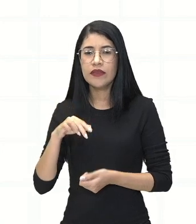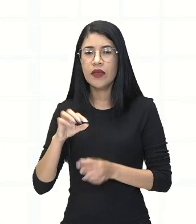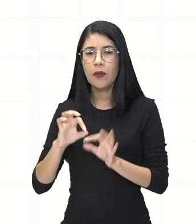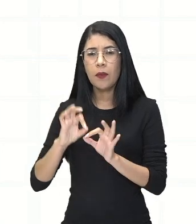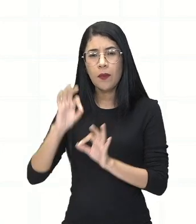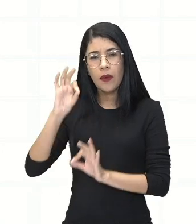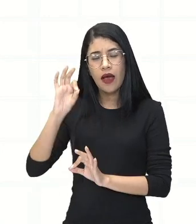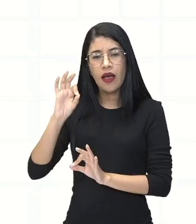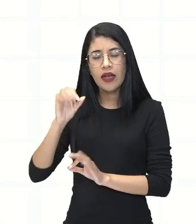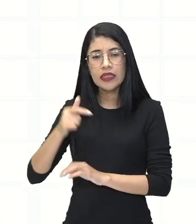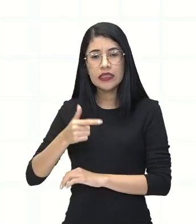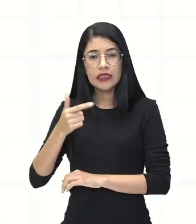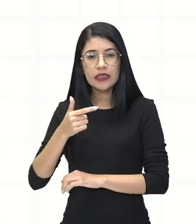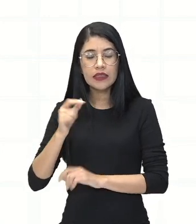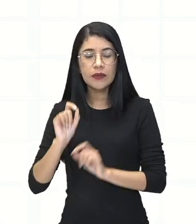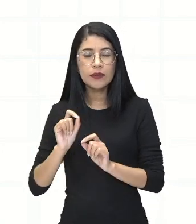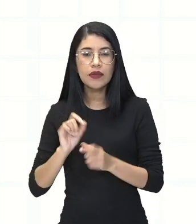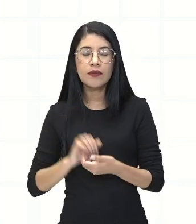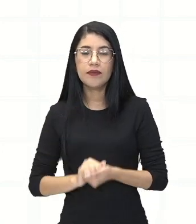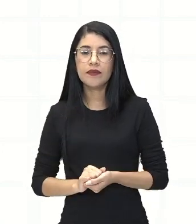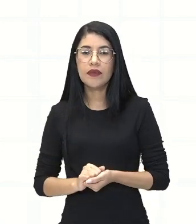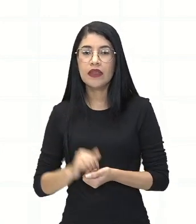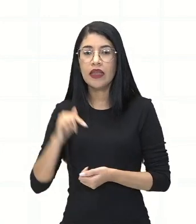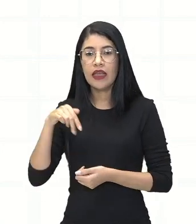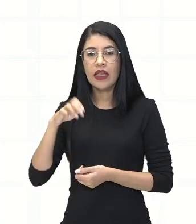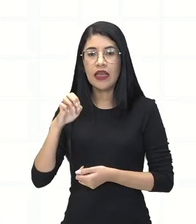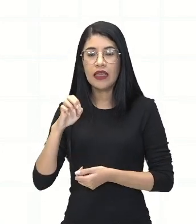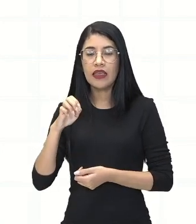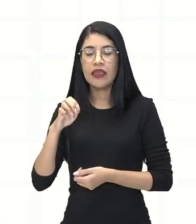maior? É essa daqui. Então, a Quefren é a